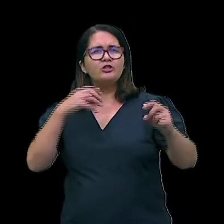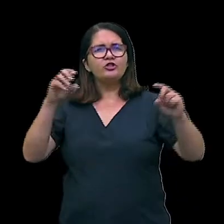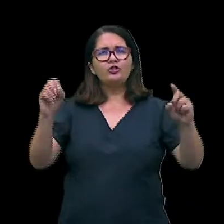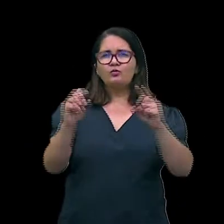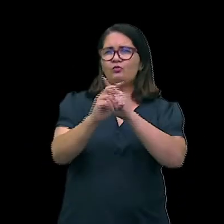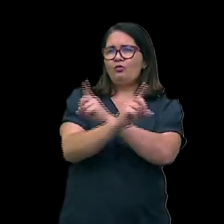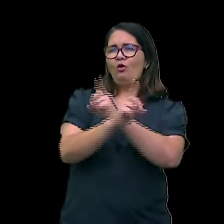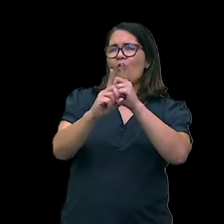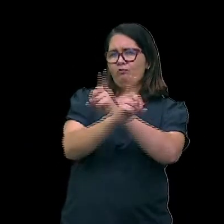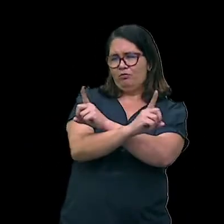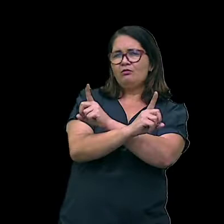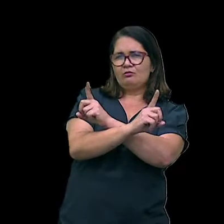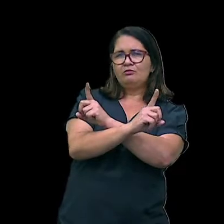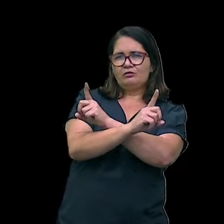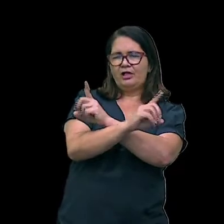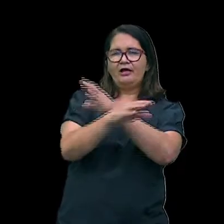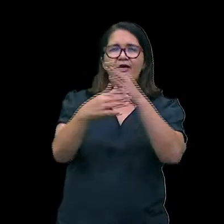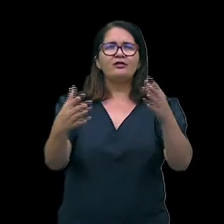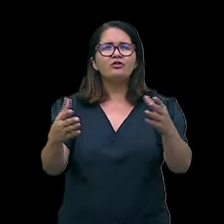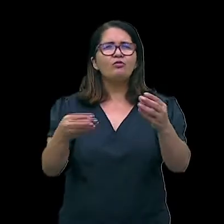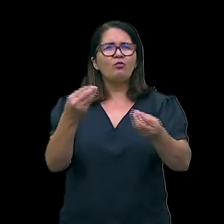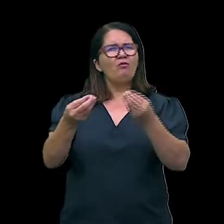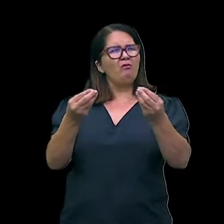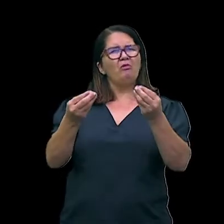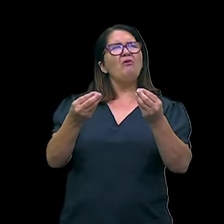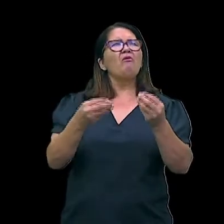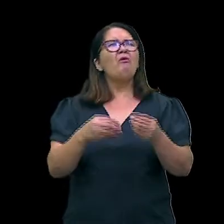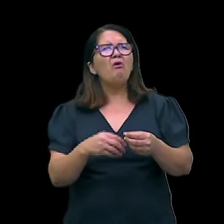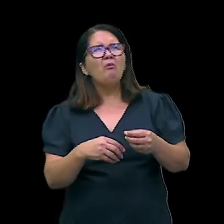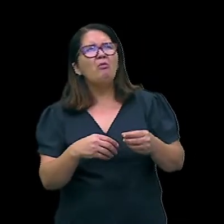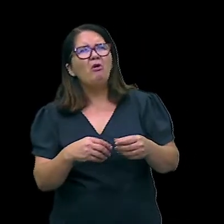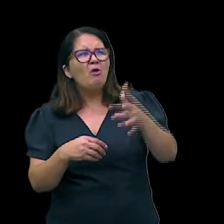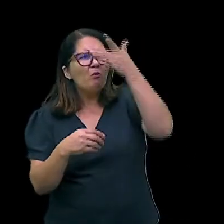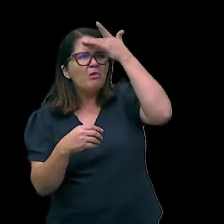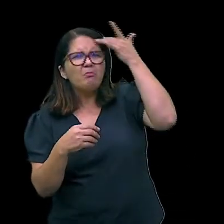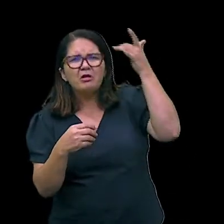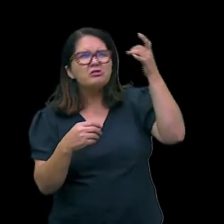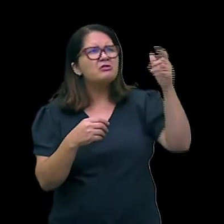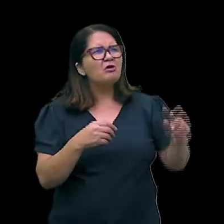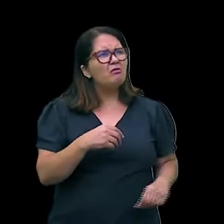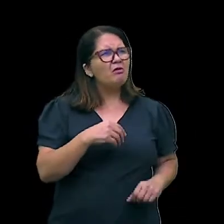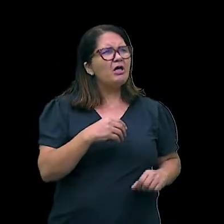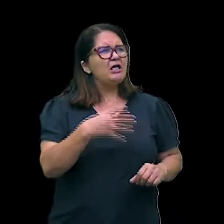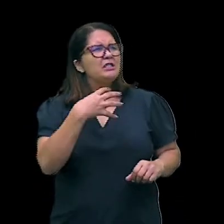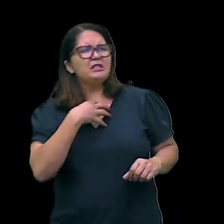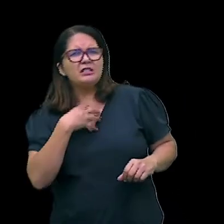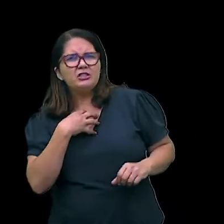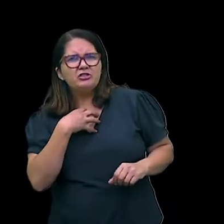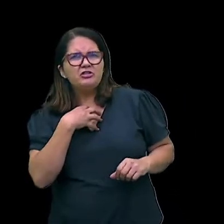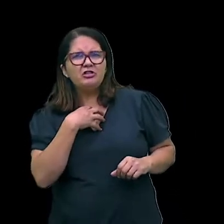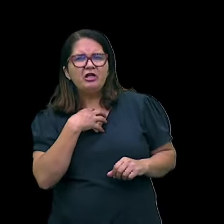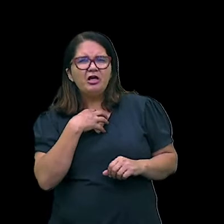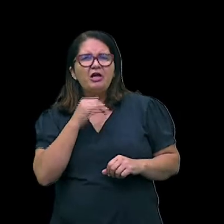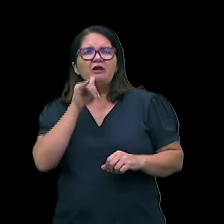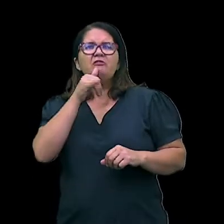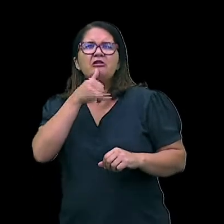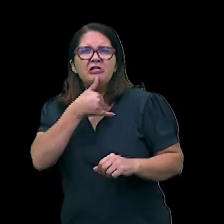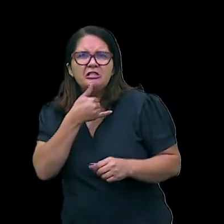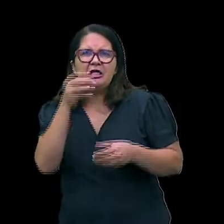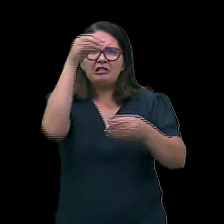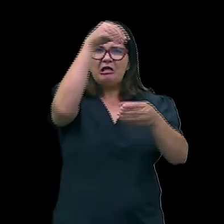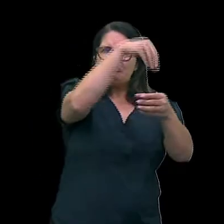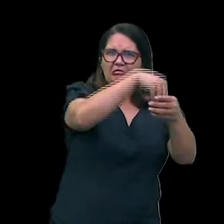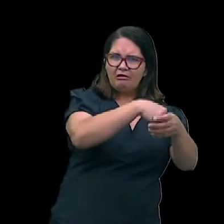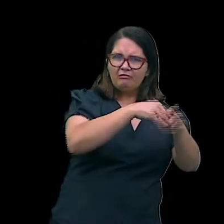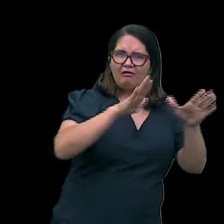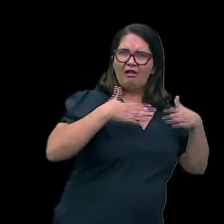incoerente, contraditório afirmar que alguém possa sentir tristeza na alegria. Mas essa